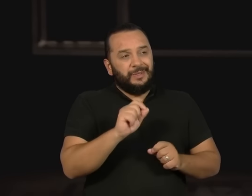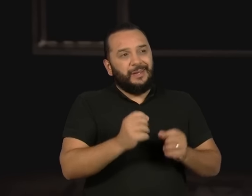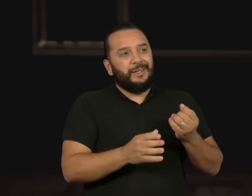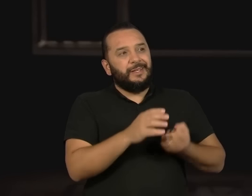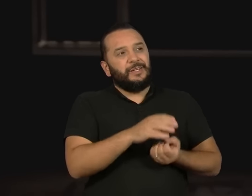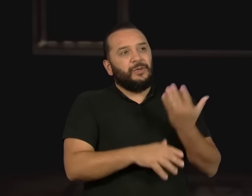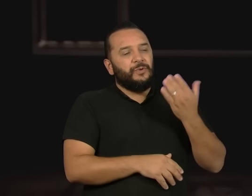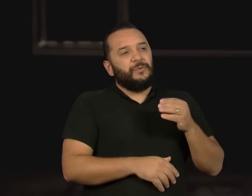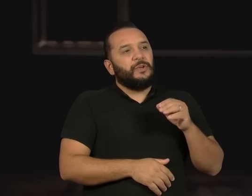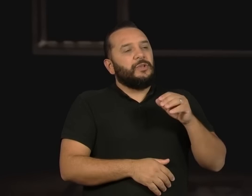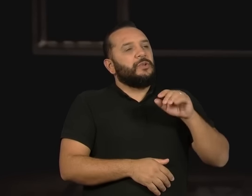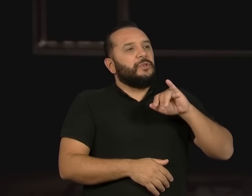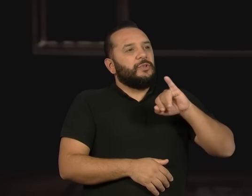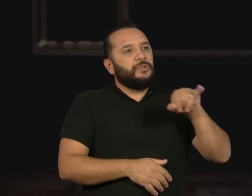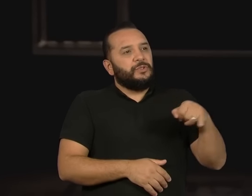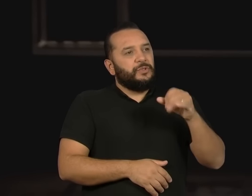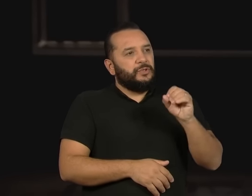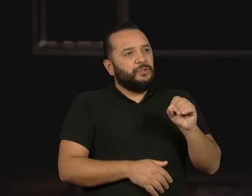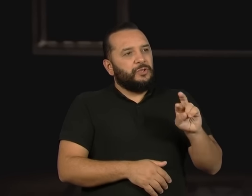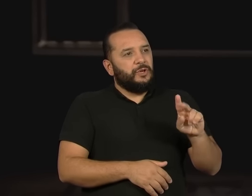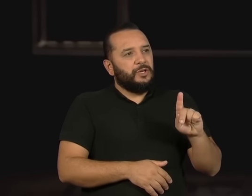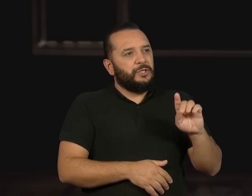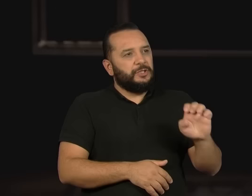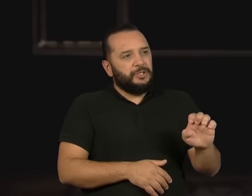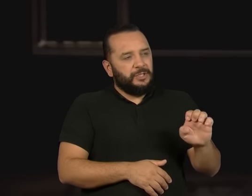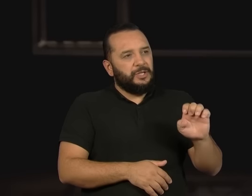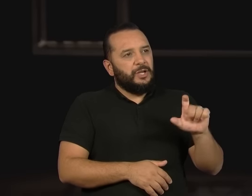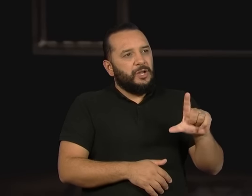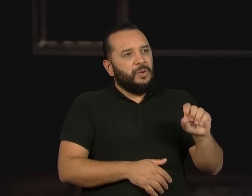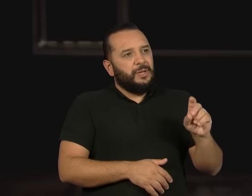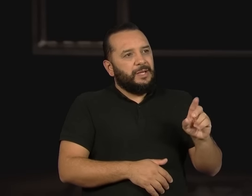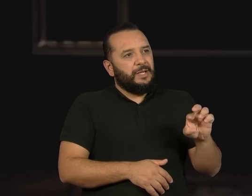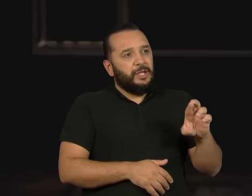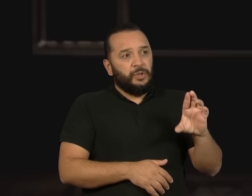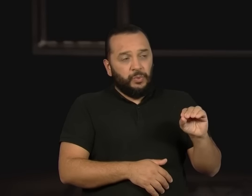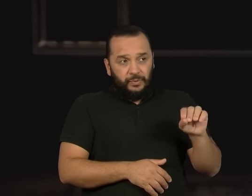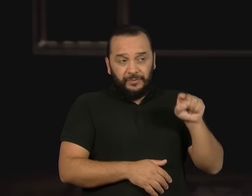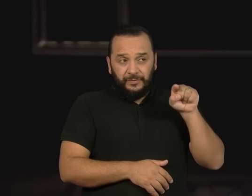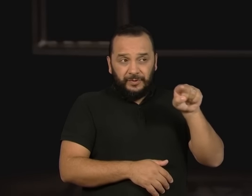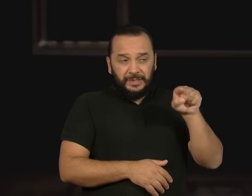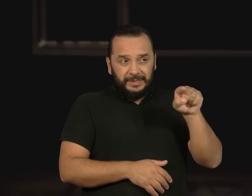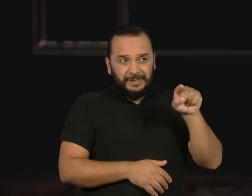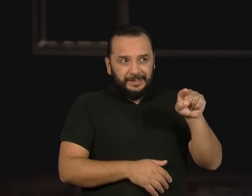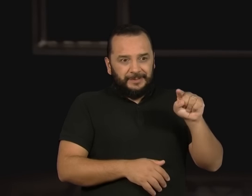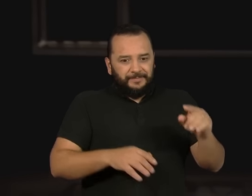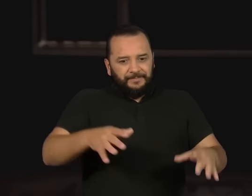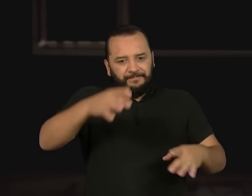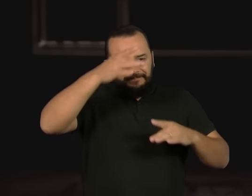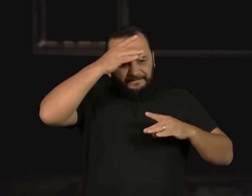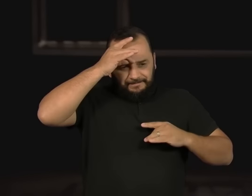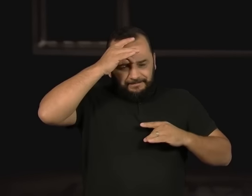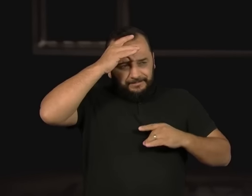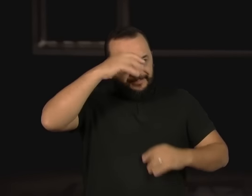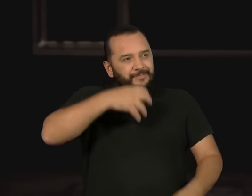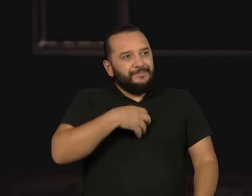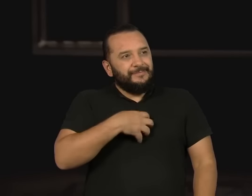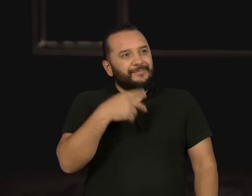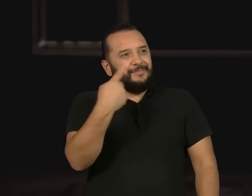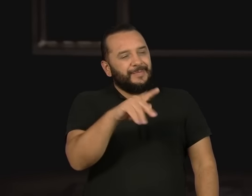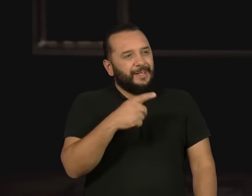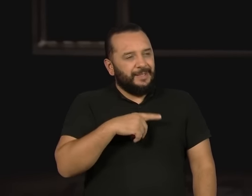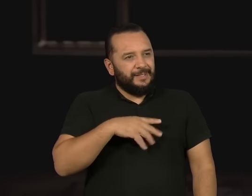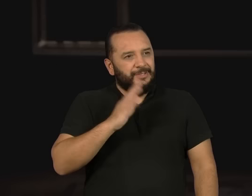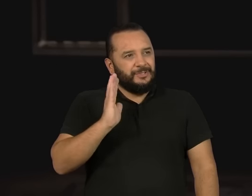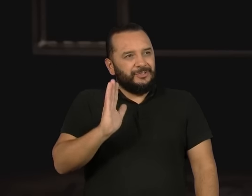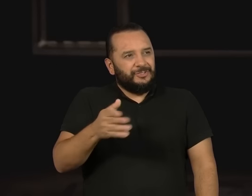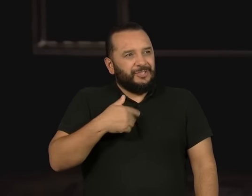Jorge Loredo. A graça, nesse caso, residia no fato de você reproduzir aí com muita fidelidade, né, os trejeitos